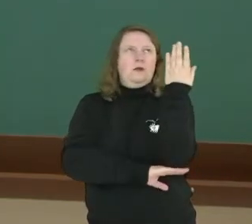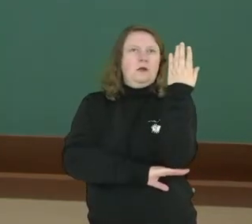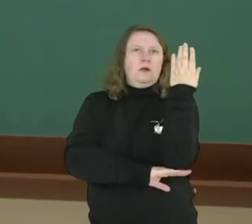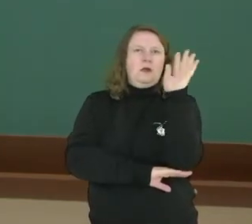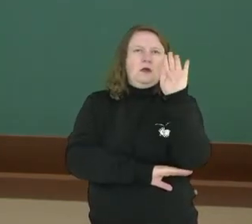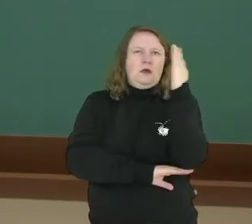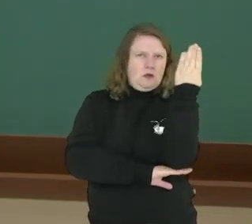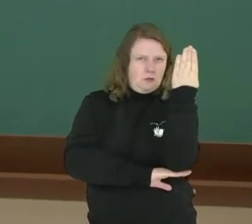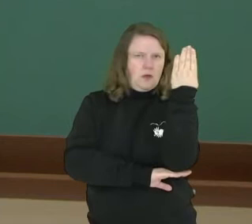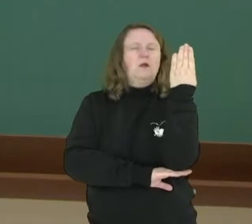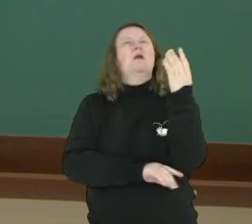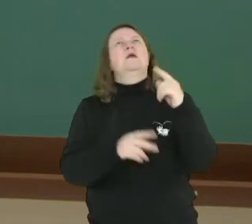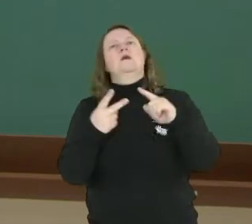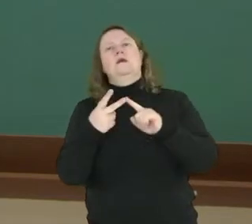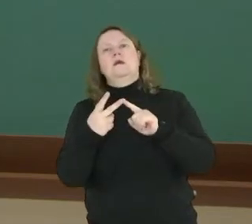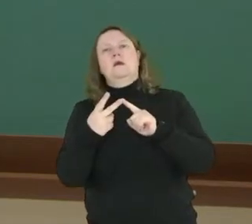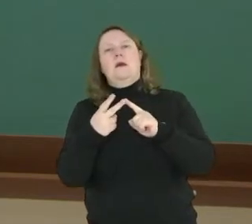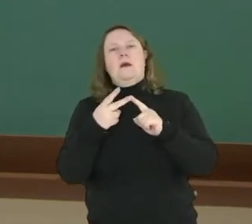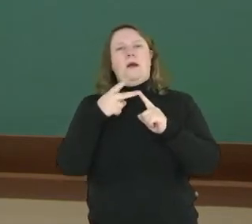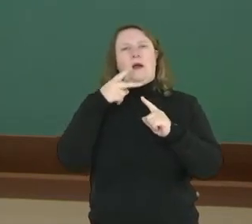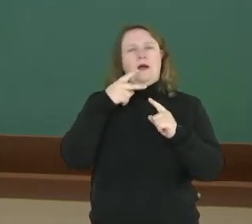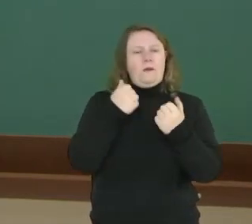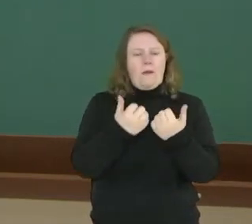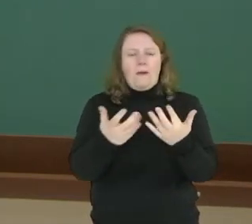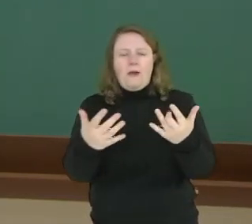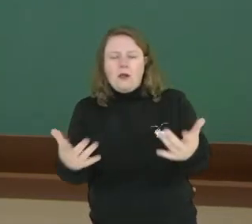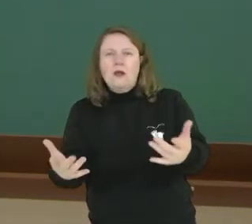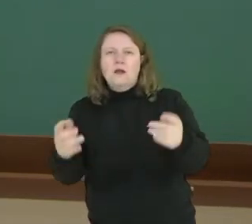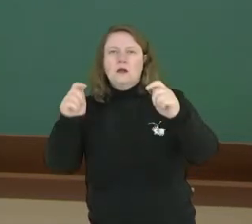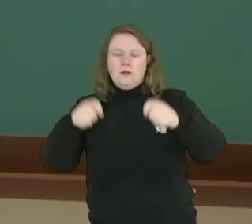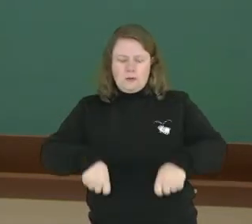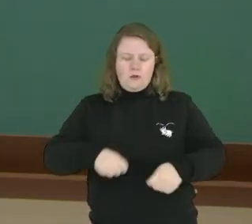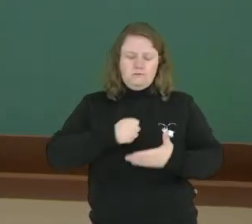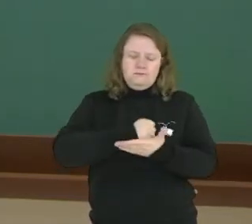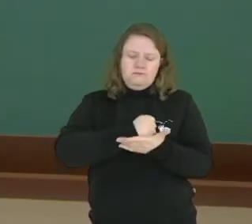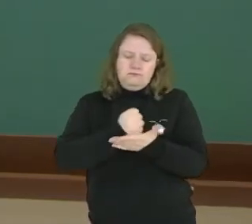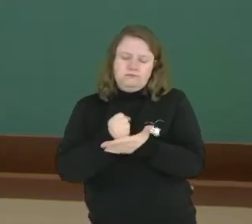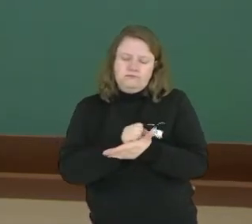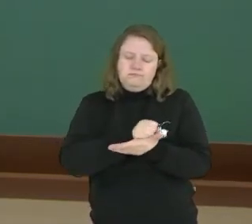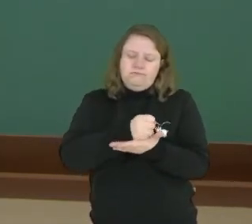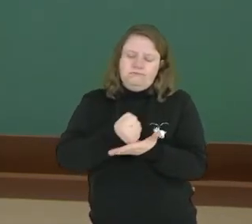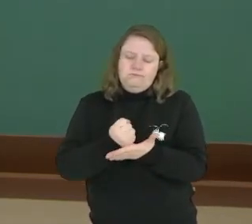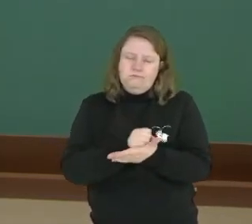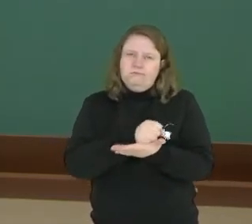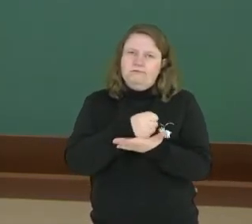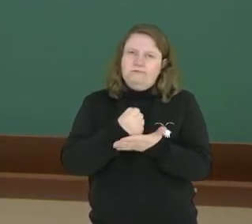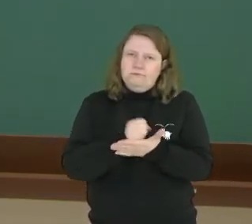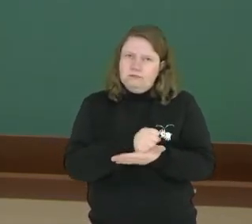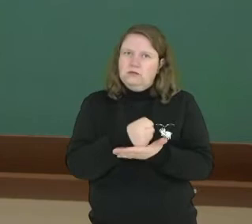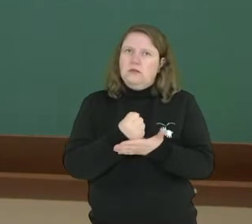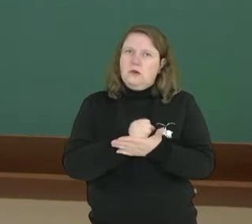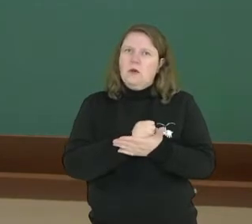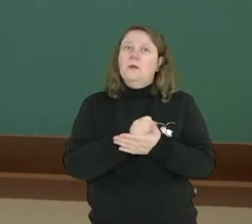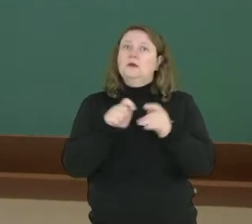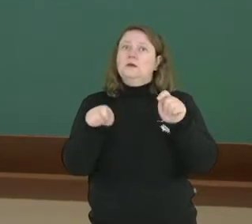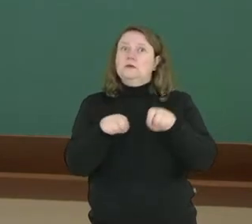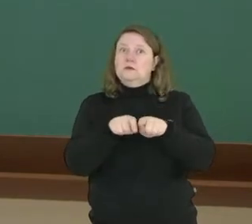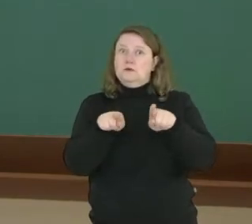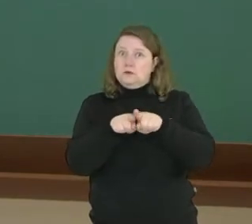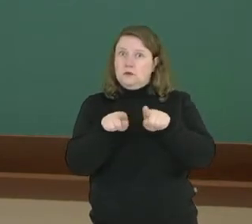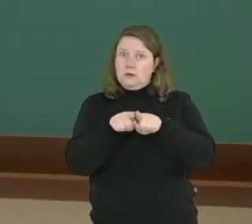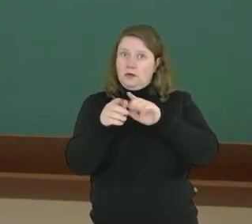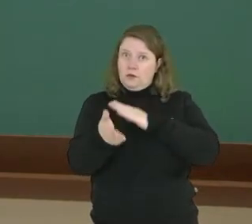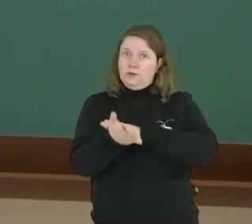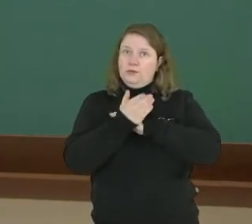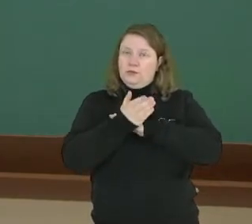algumas plantas que podem ser usadas ali para o desenvolvimento de medicamentos, por exemplo. Então, a gente tem a ideia ali de